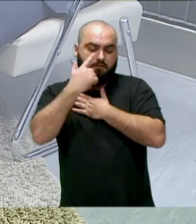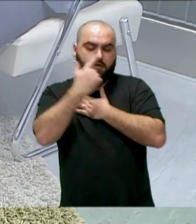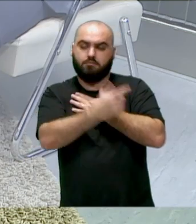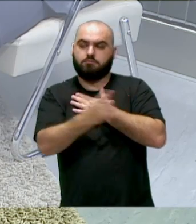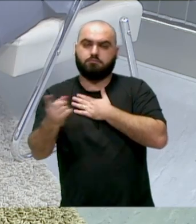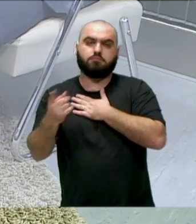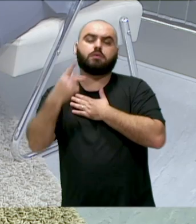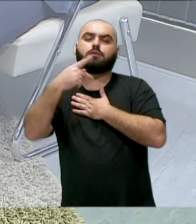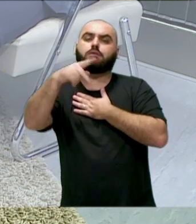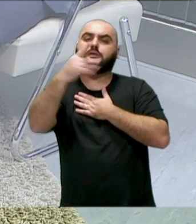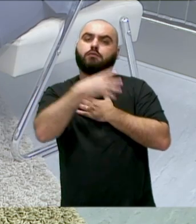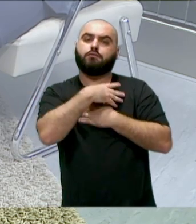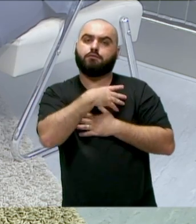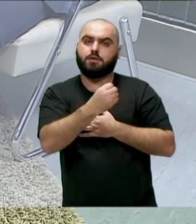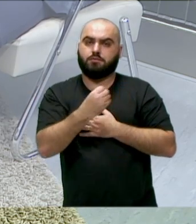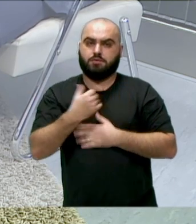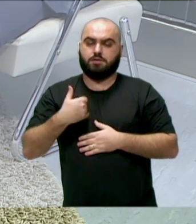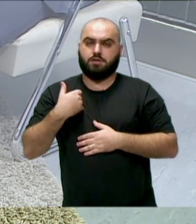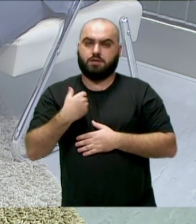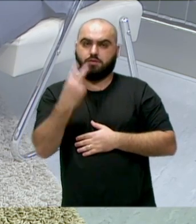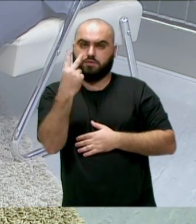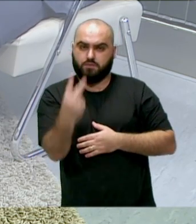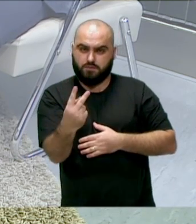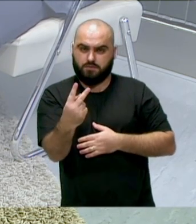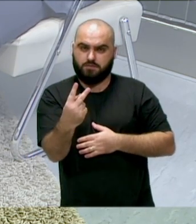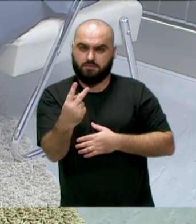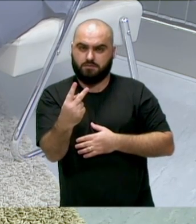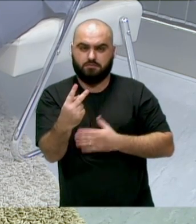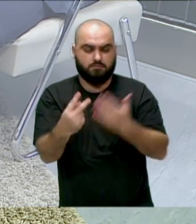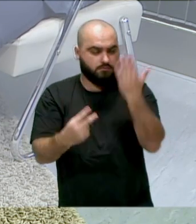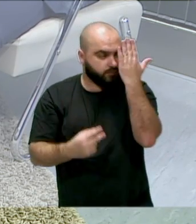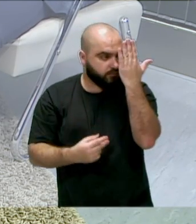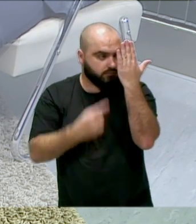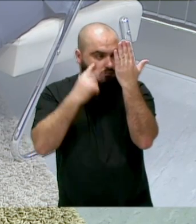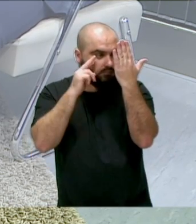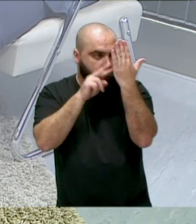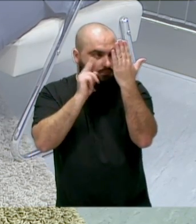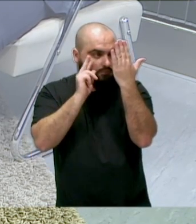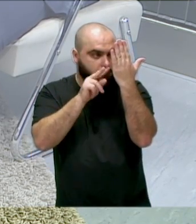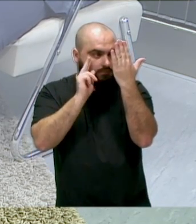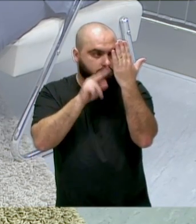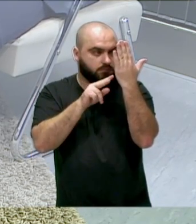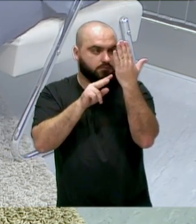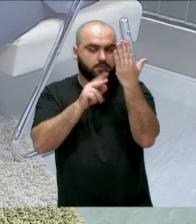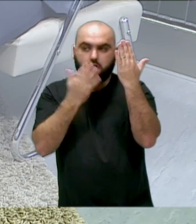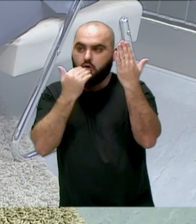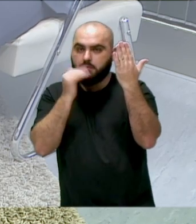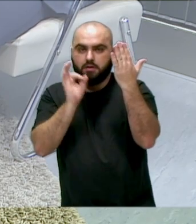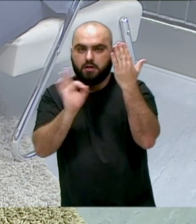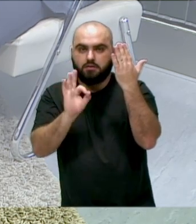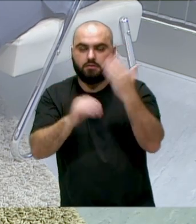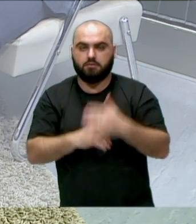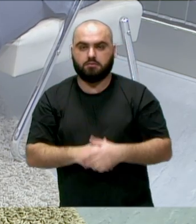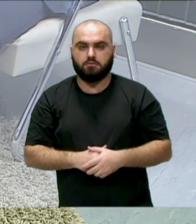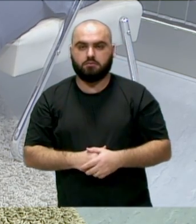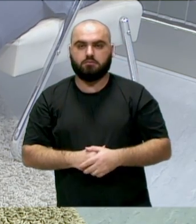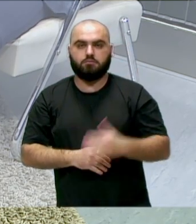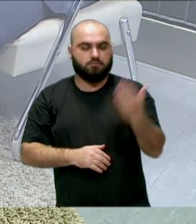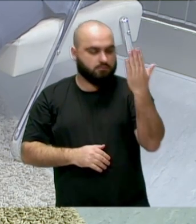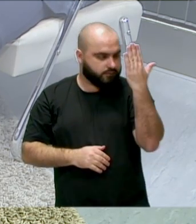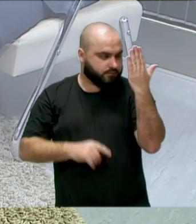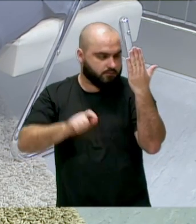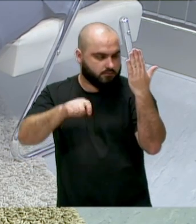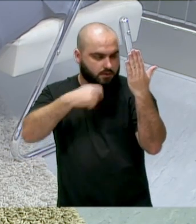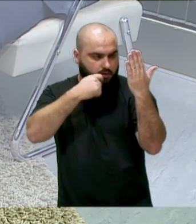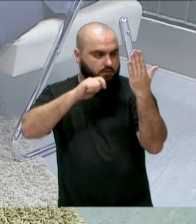o seu filho, 2 anos de idade, não estiver na frente de uma tela, ele não janta. Então é preferível botar uma tela,